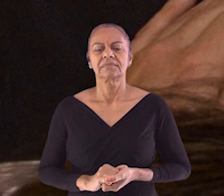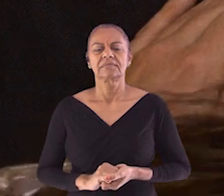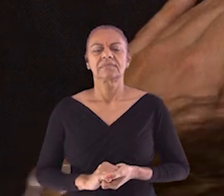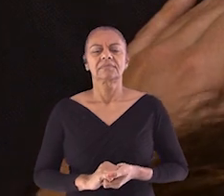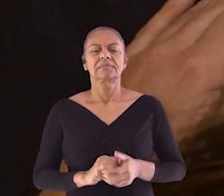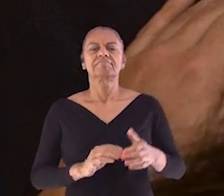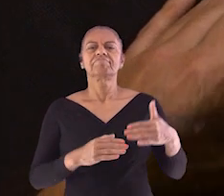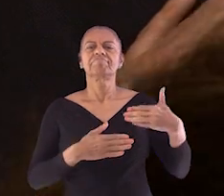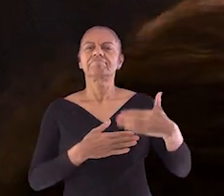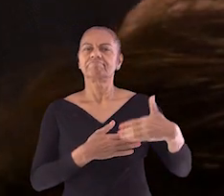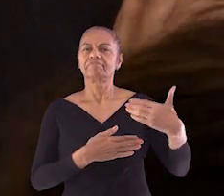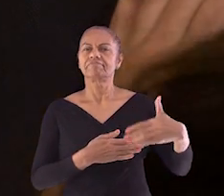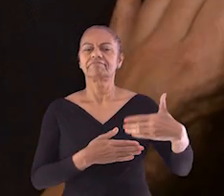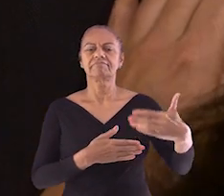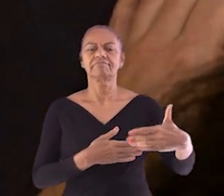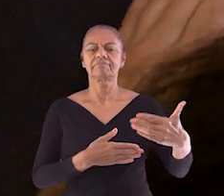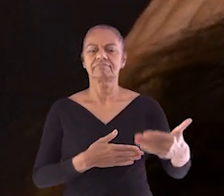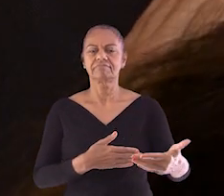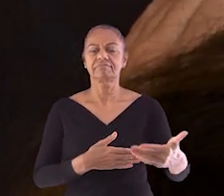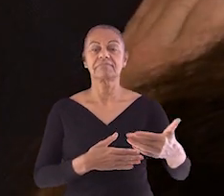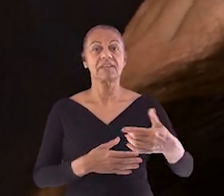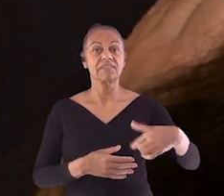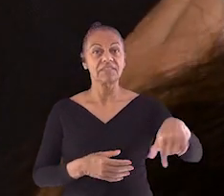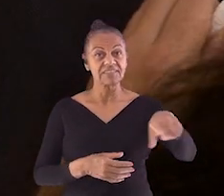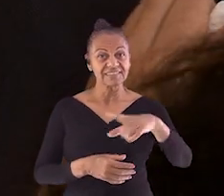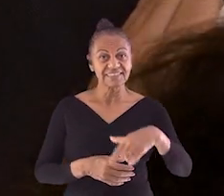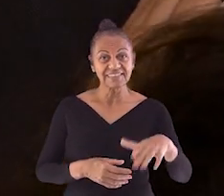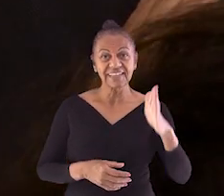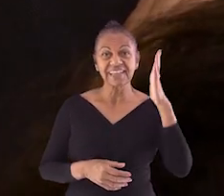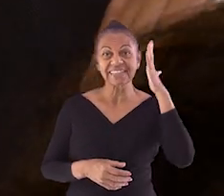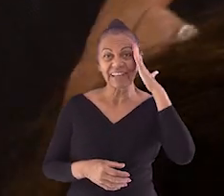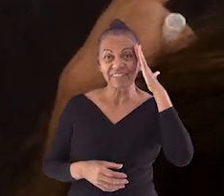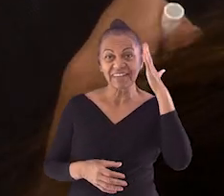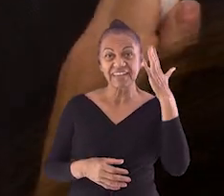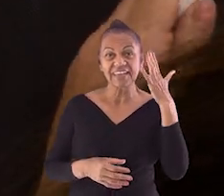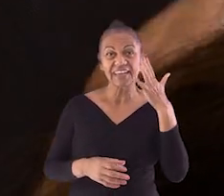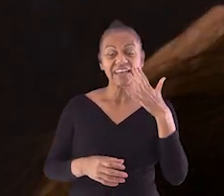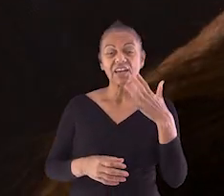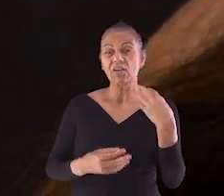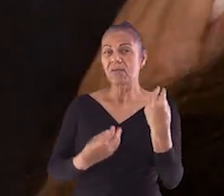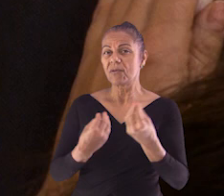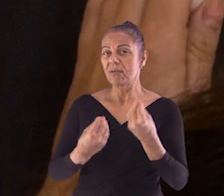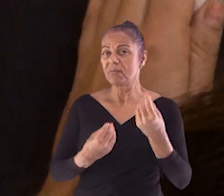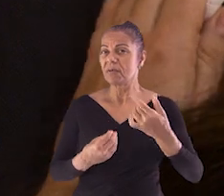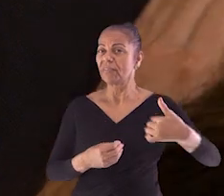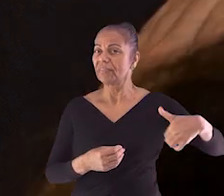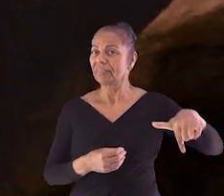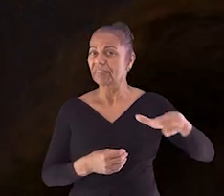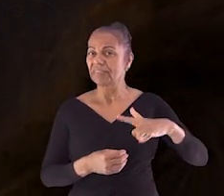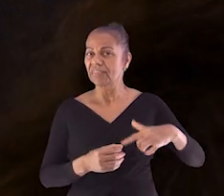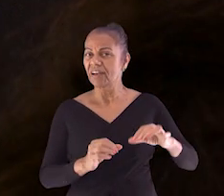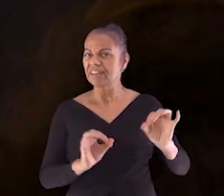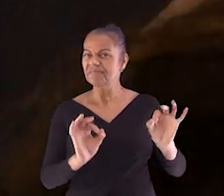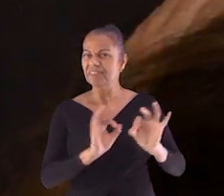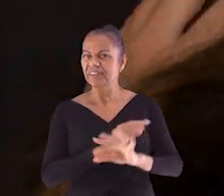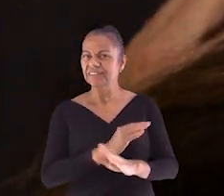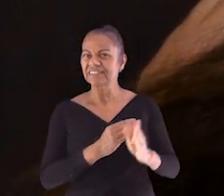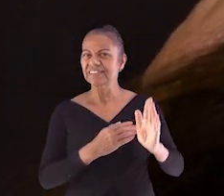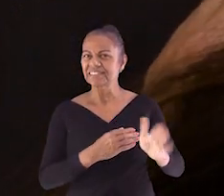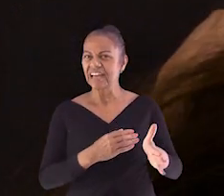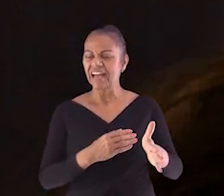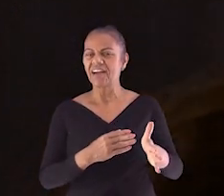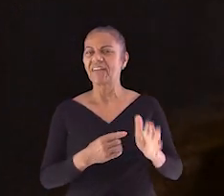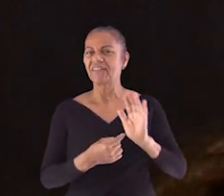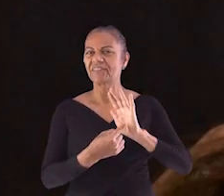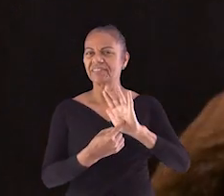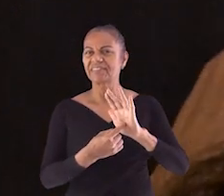E assim por diante. Quer saber como o nosso calendário ficou depois de preencher com o nome de todos os meses? Fica desse